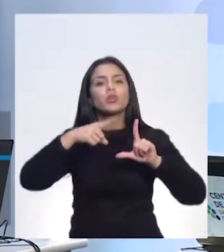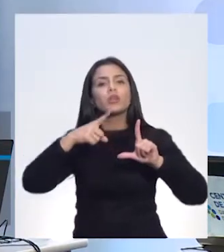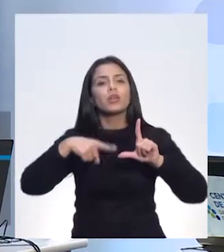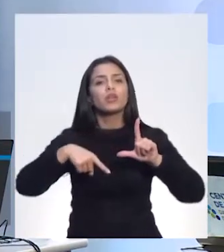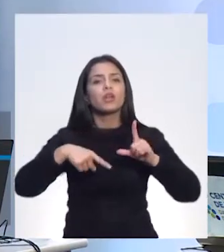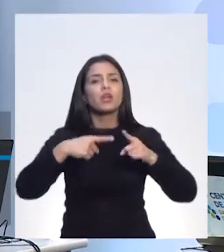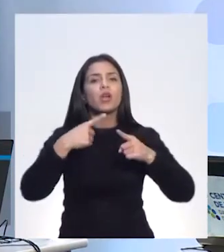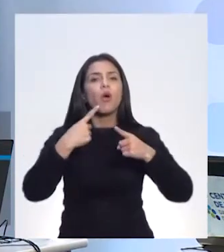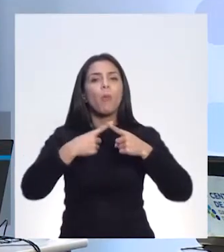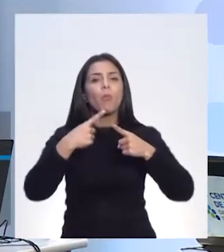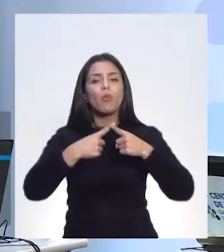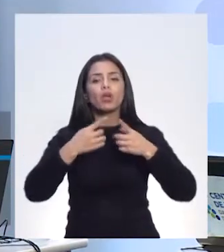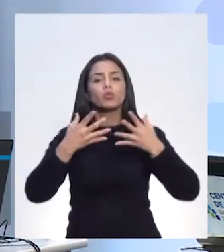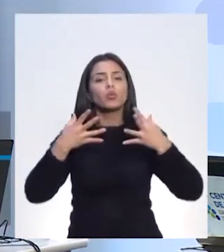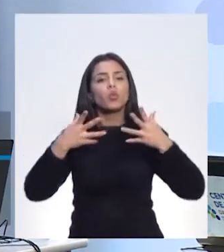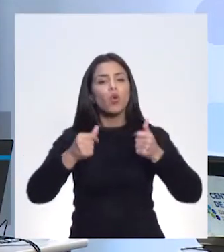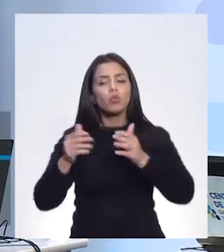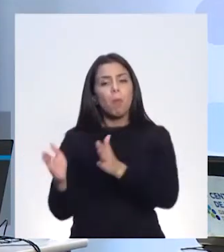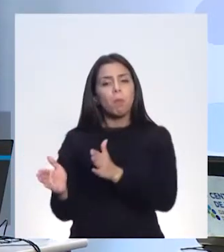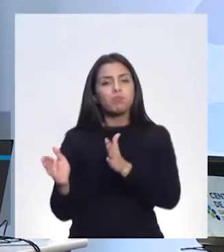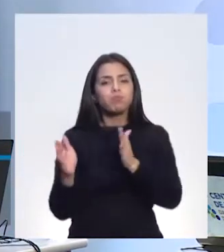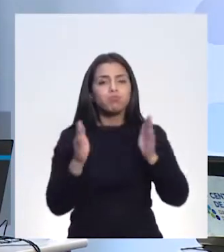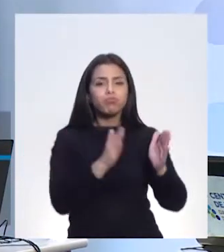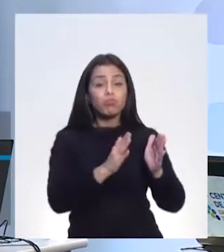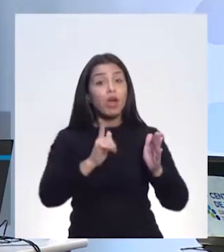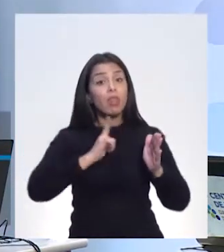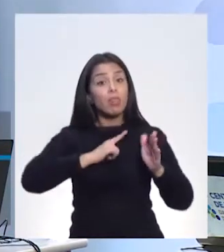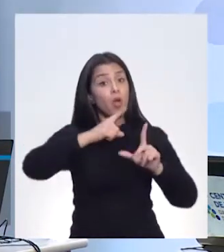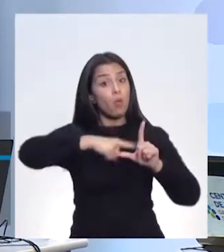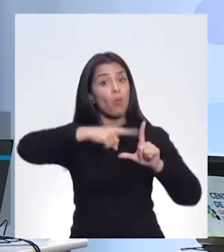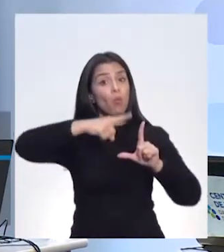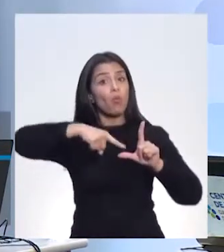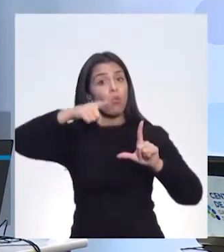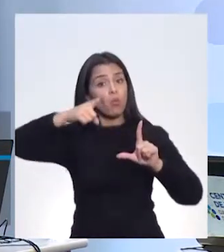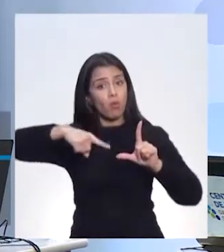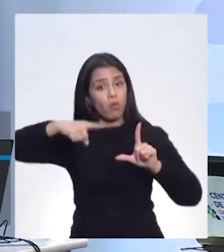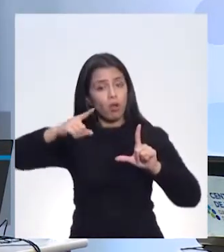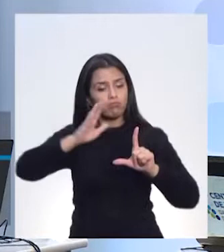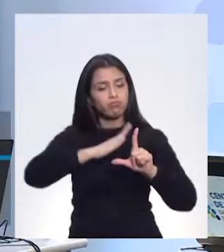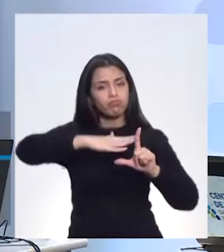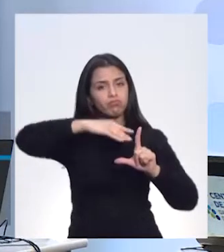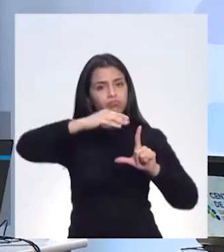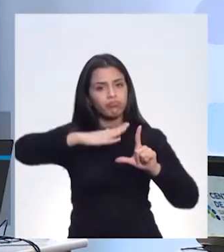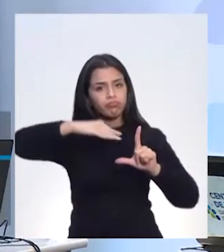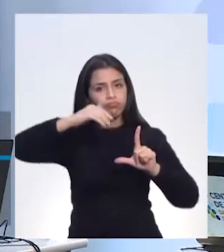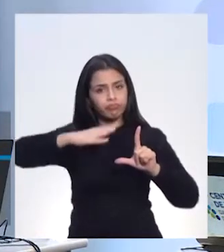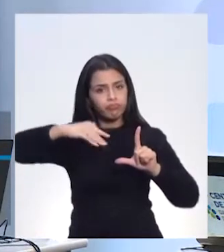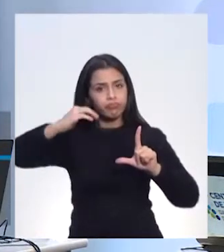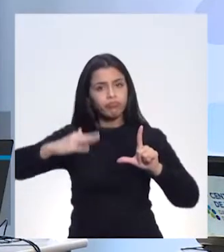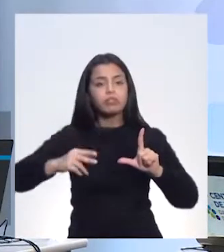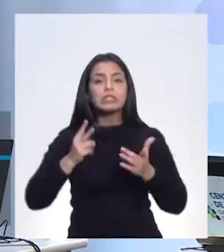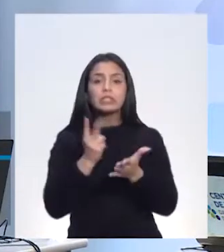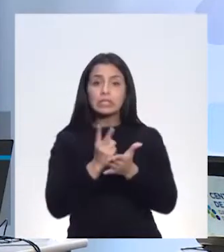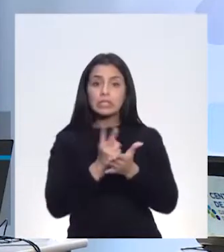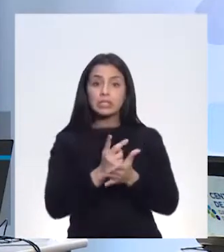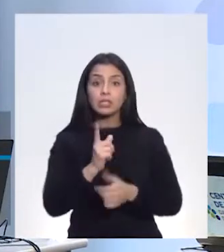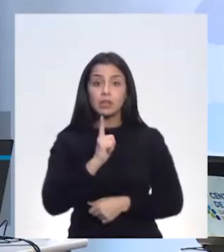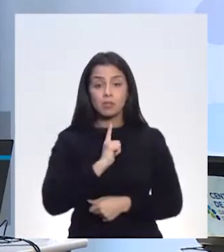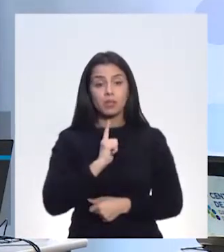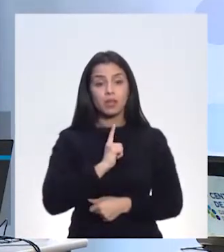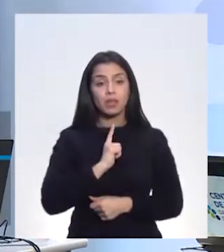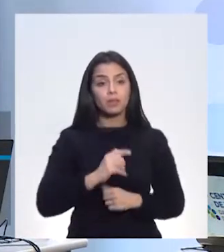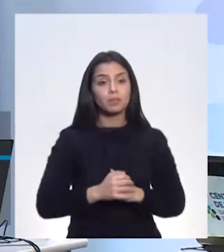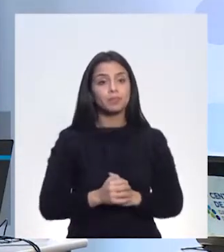todo fenômeno periódico tem como gráfico uma onda que se repete, certo? Então, olha